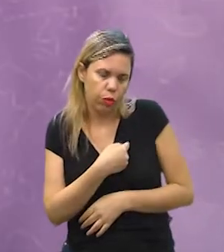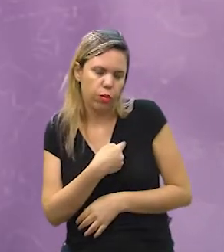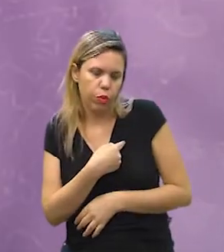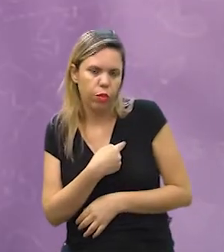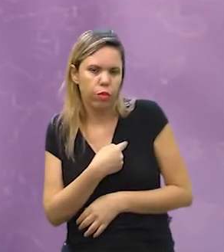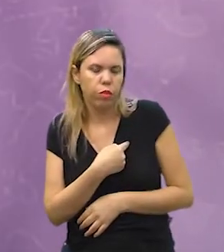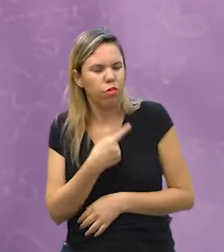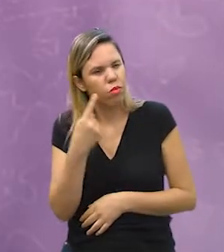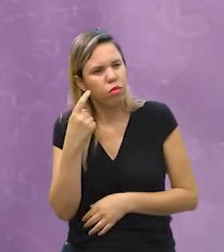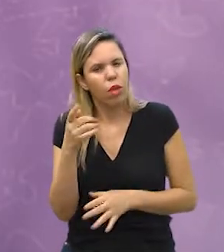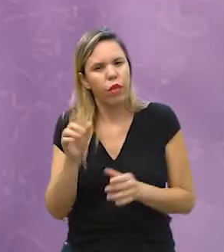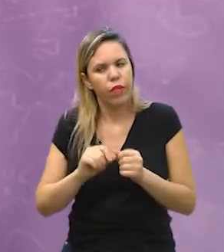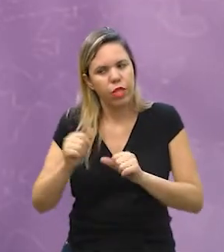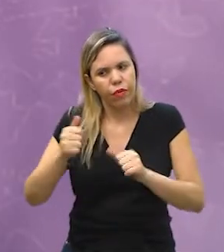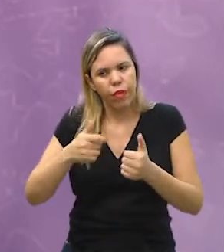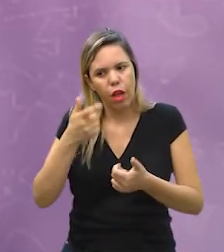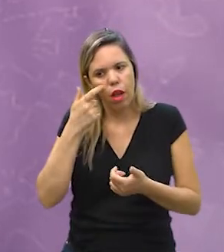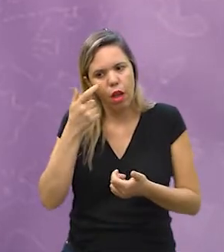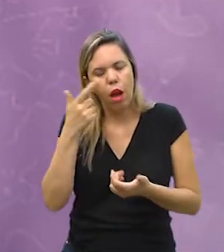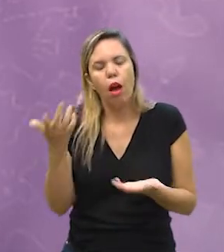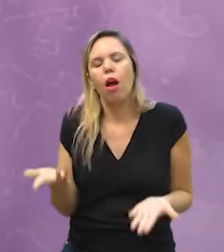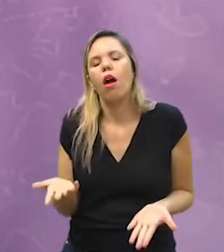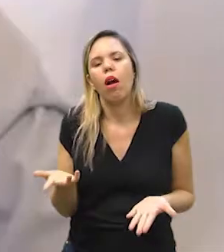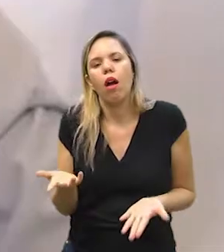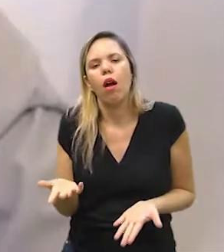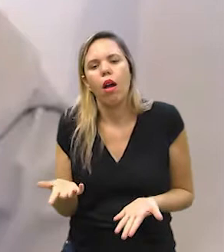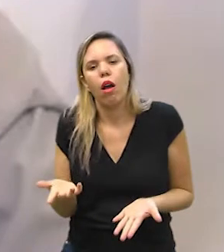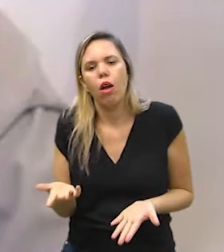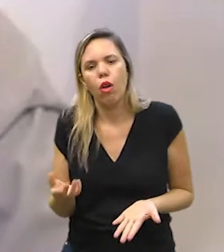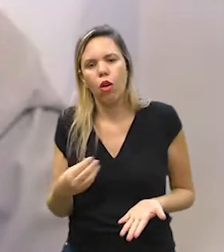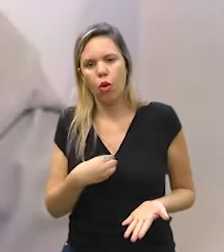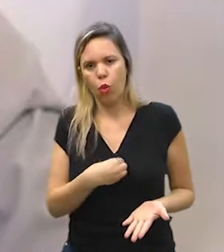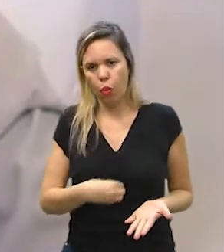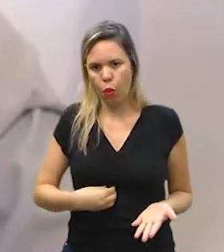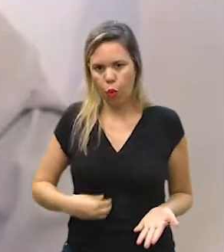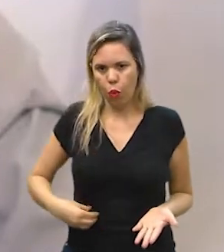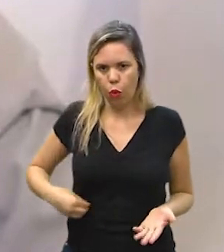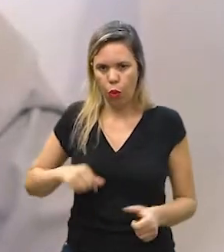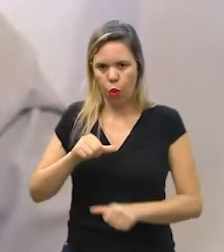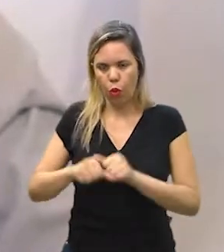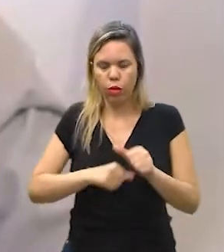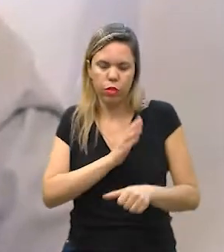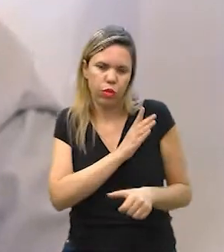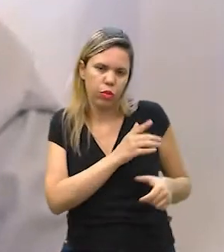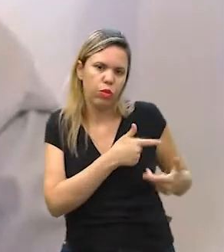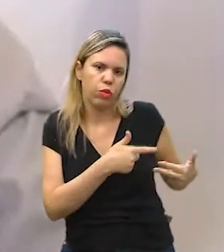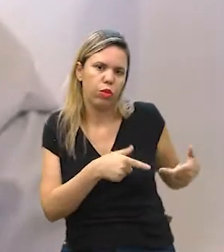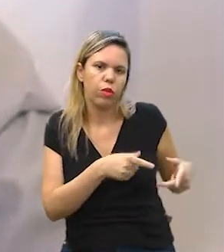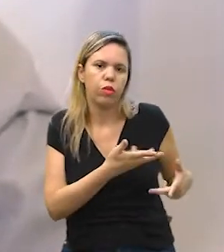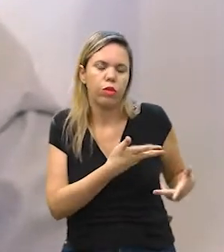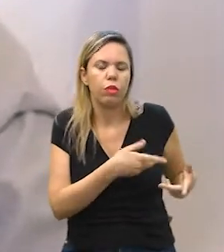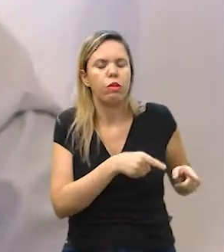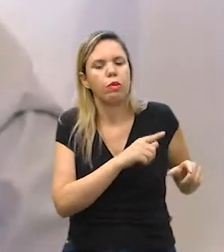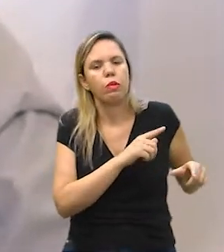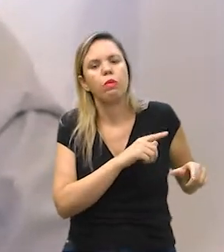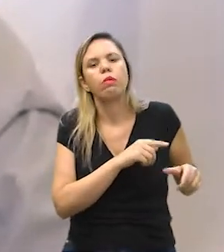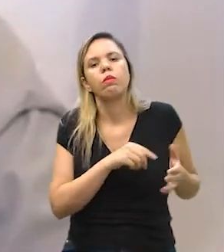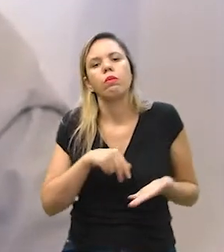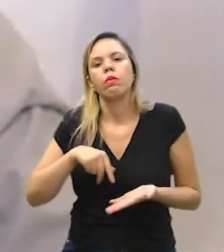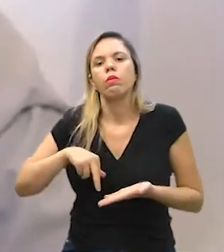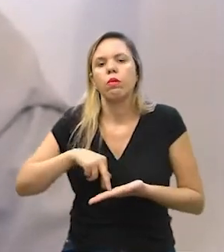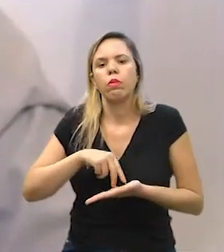muito intuitivo fazer a avaliação preventiva das alterações cardiológicas, todo mundo faz teste ergométrico,